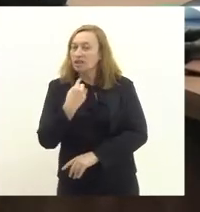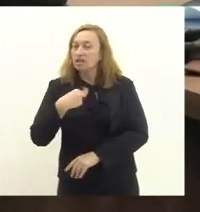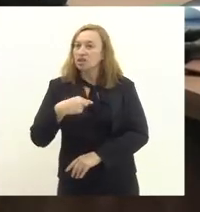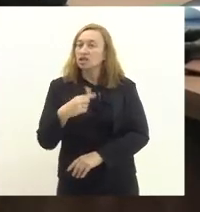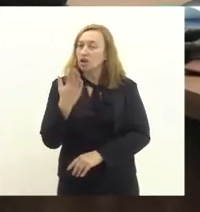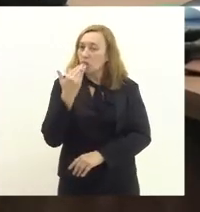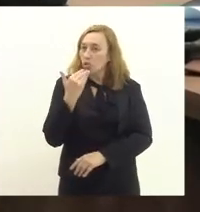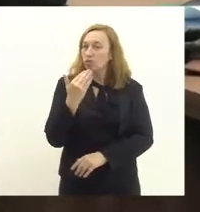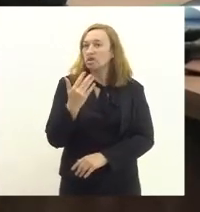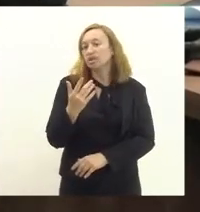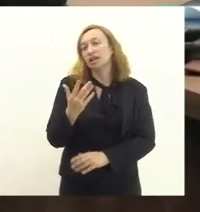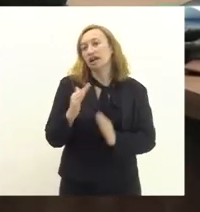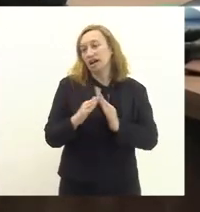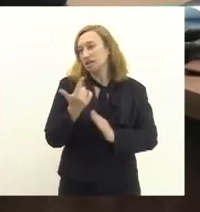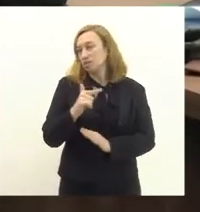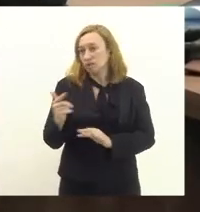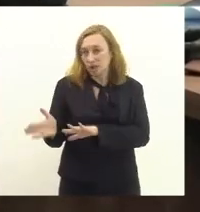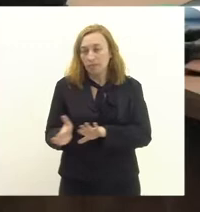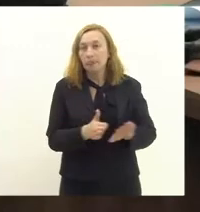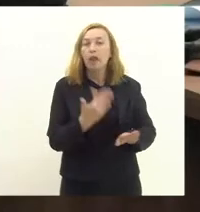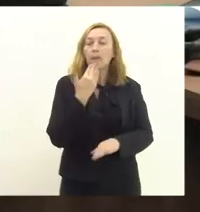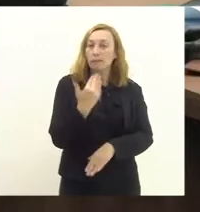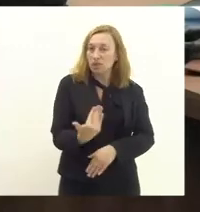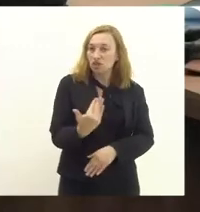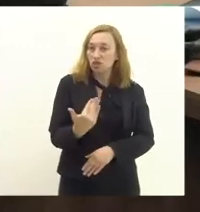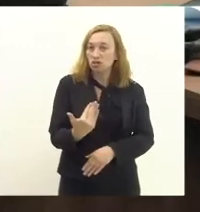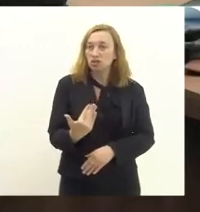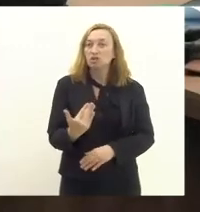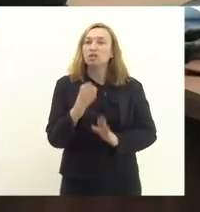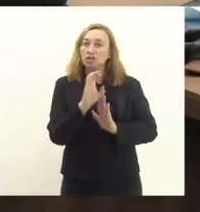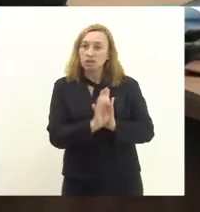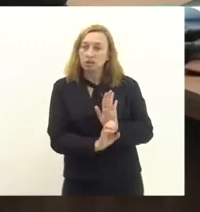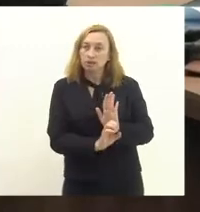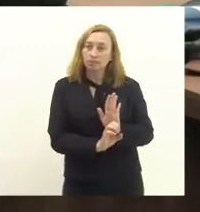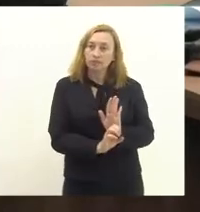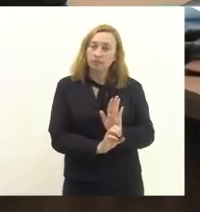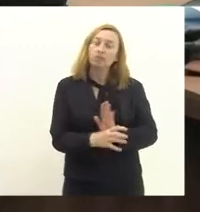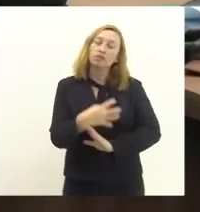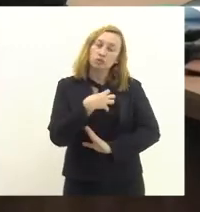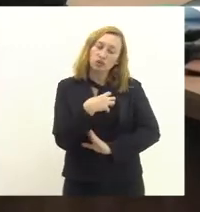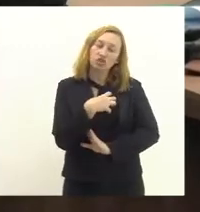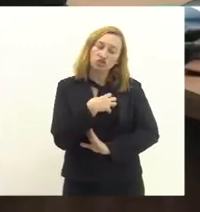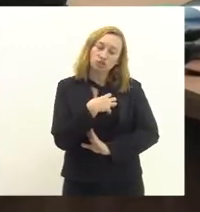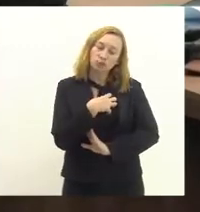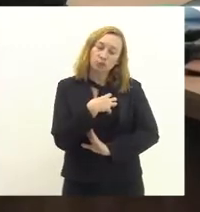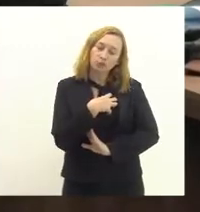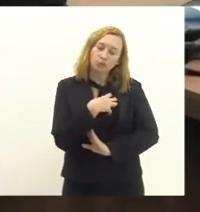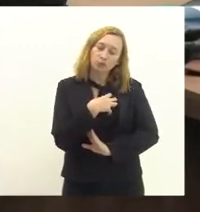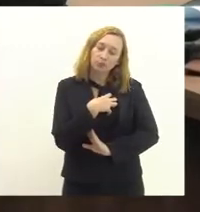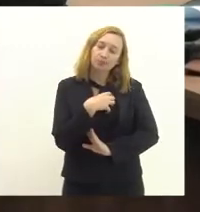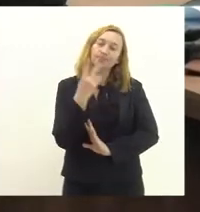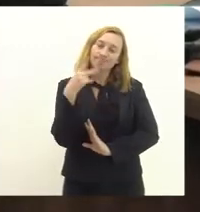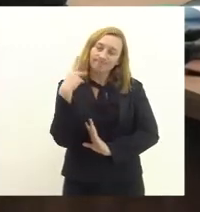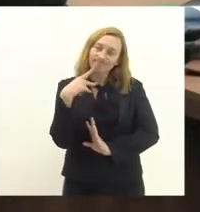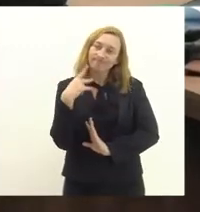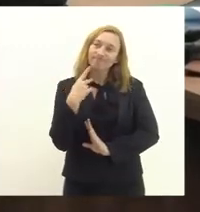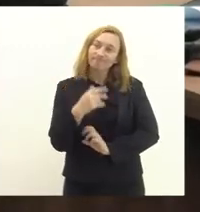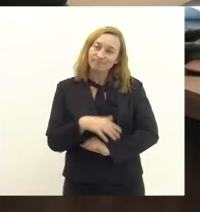a comida para casa. Eu pedia, então, que as emendas fossem no sentido do